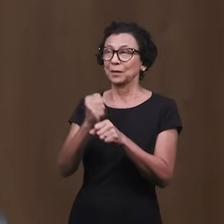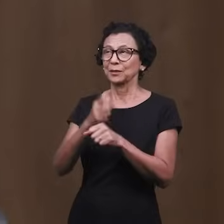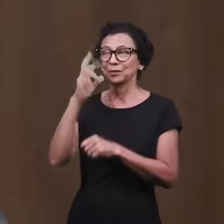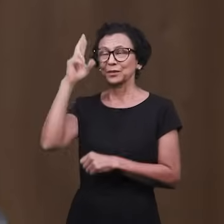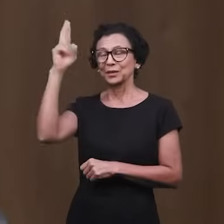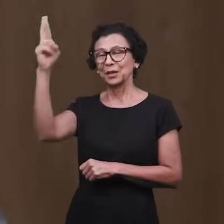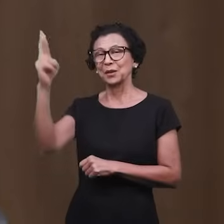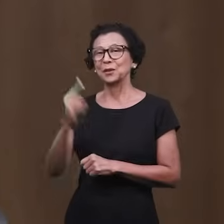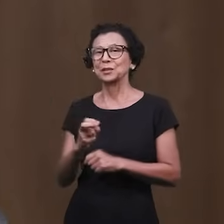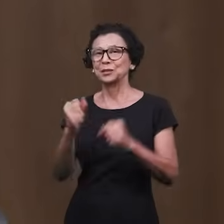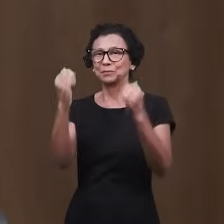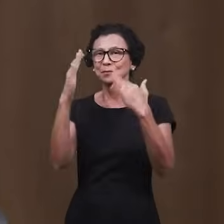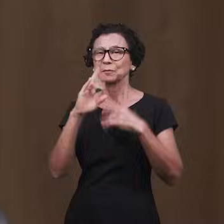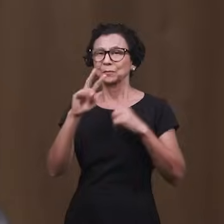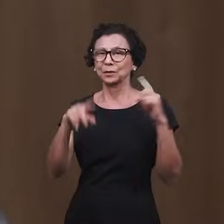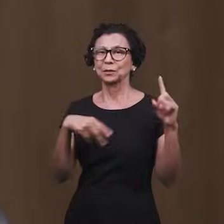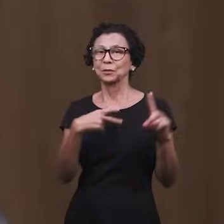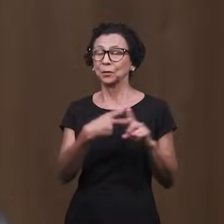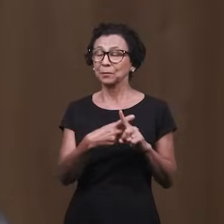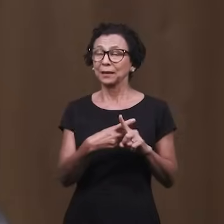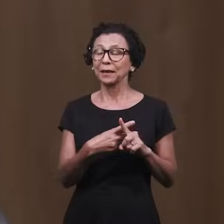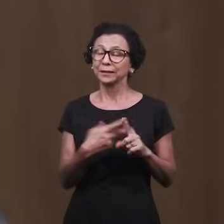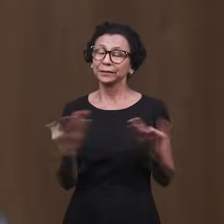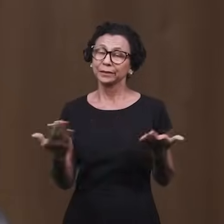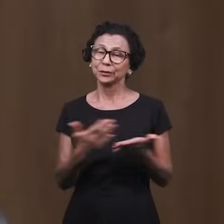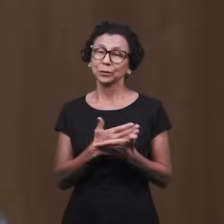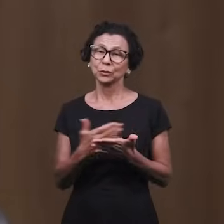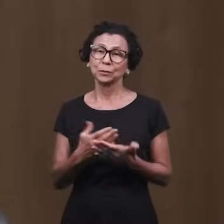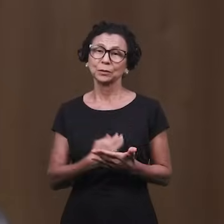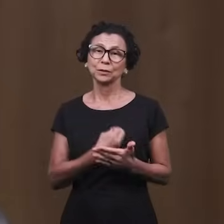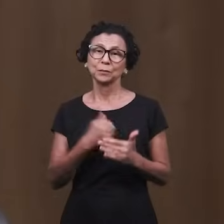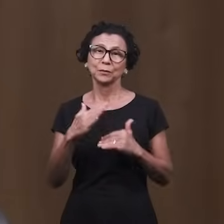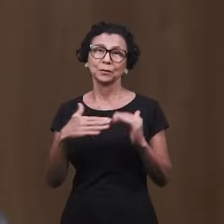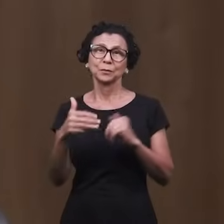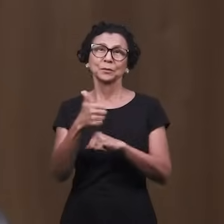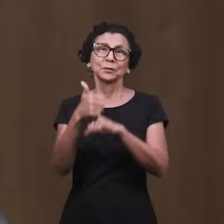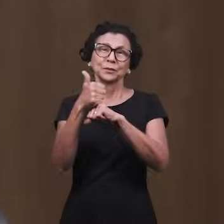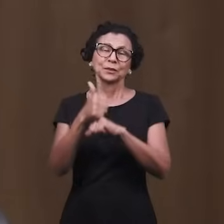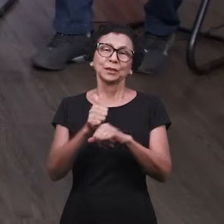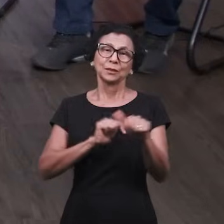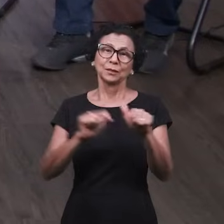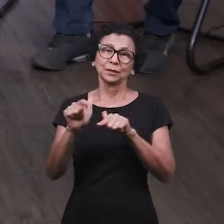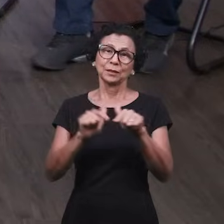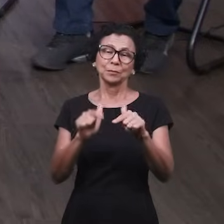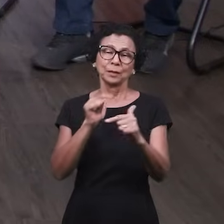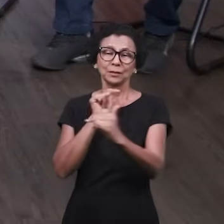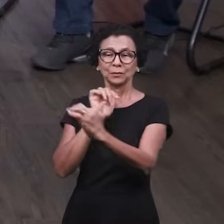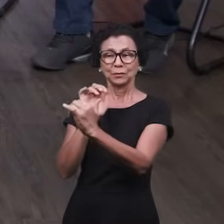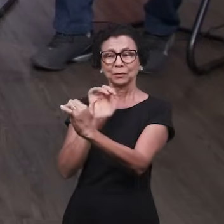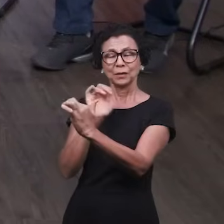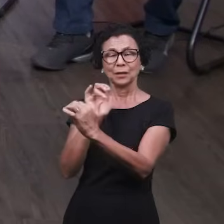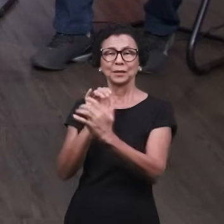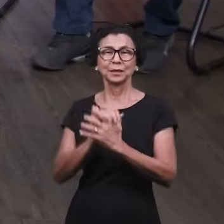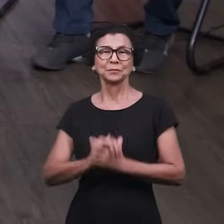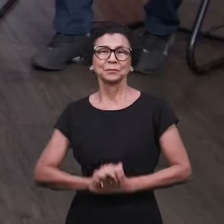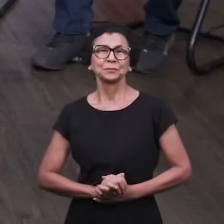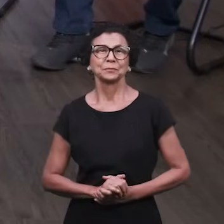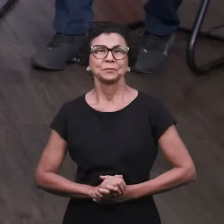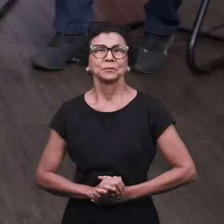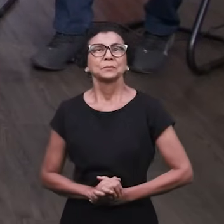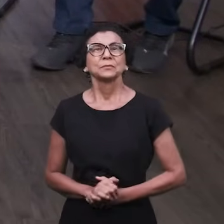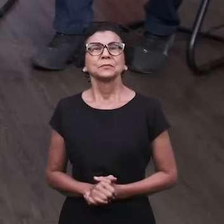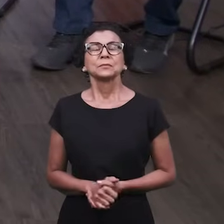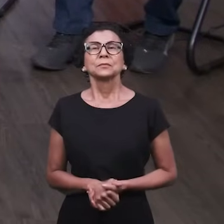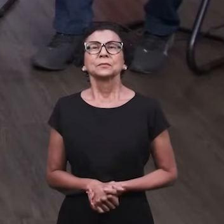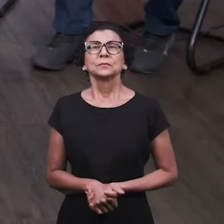em dobro. E Ele me recompensou até na minha vida profissional, que hoje eu trabalho com o meu instrumento. E você falando sobre isso, Fábio, nós conversamos, eu acho,